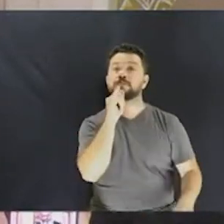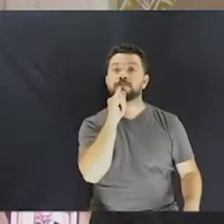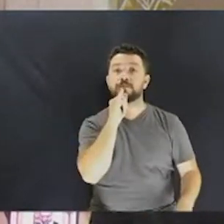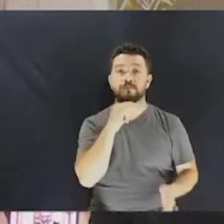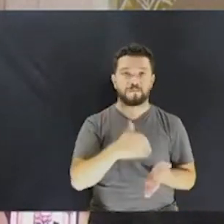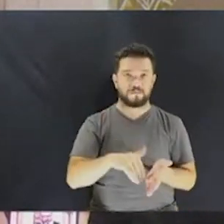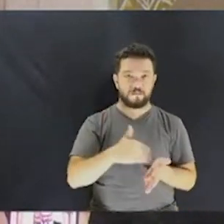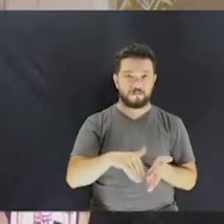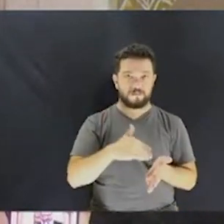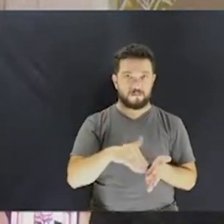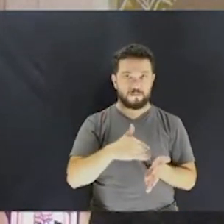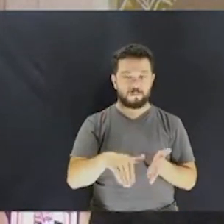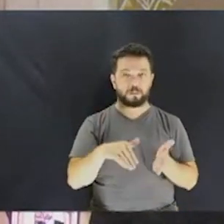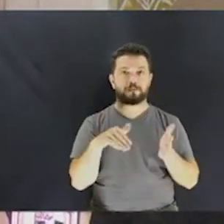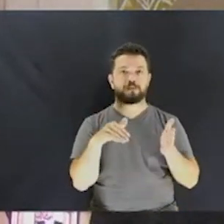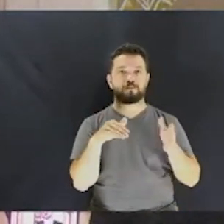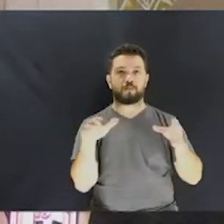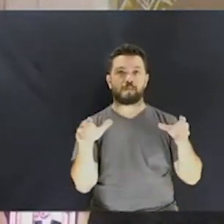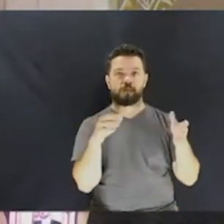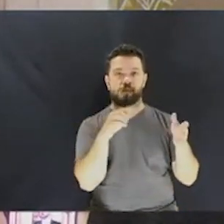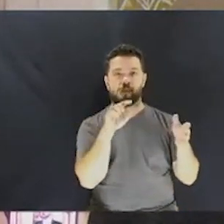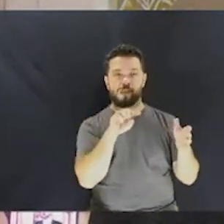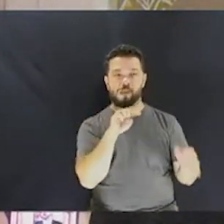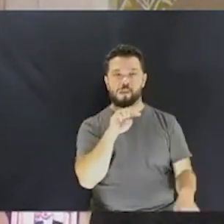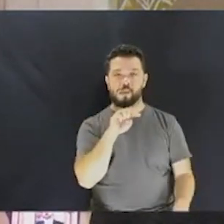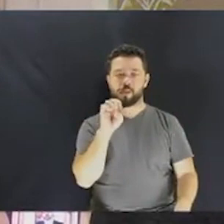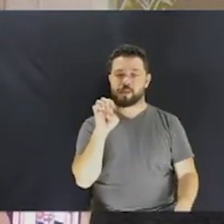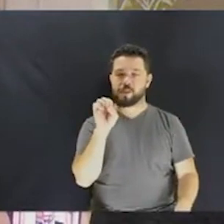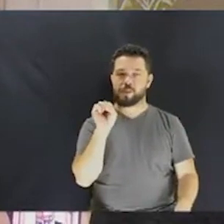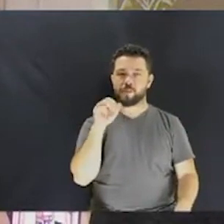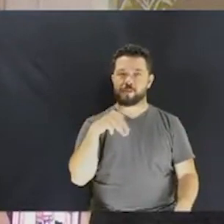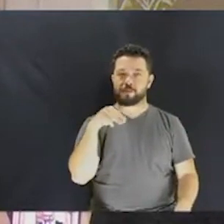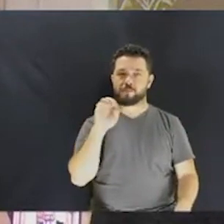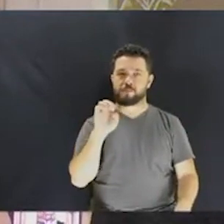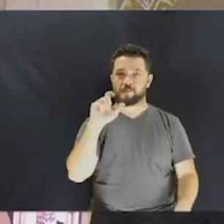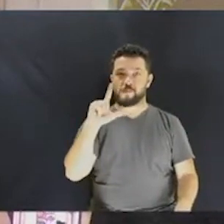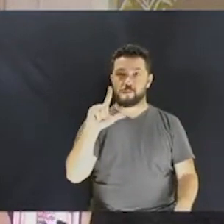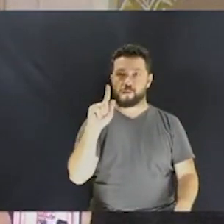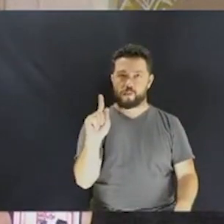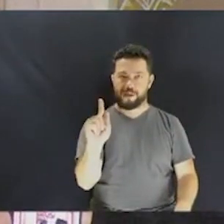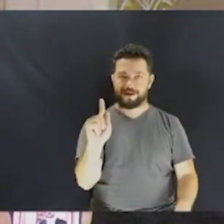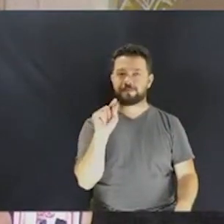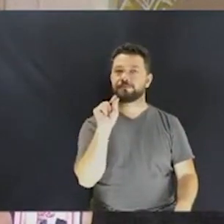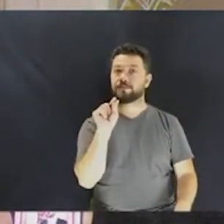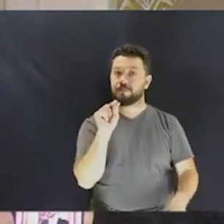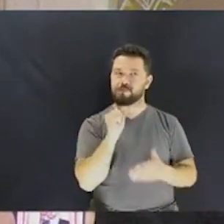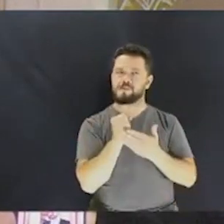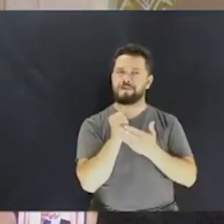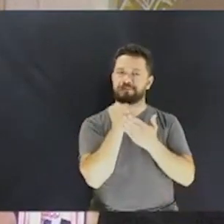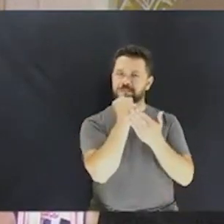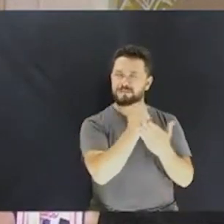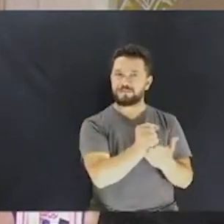competente e séria como a Esmelge, representa muito mais do que simplesmente um incentivo, representa muito mais do que